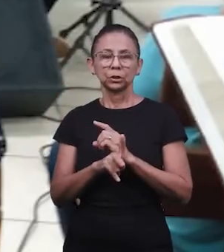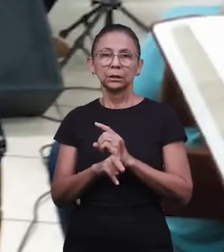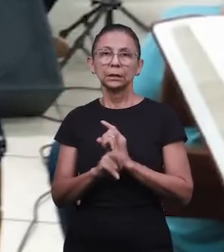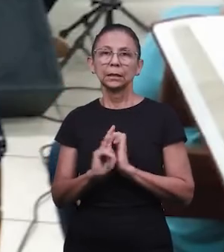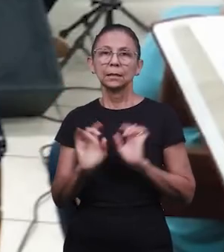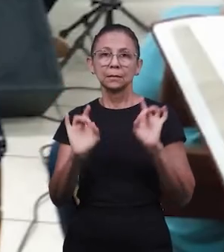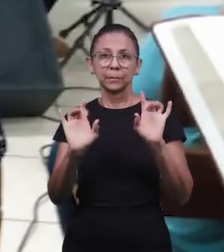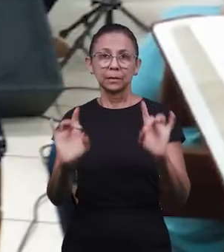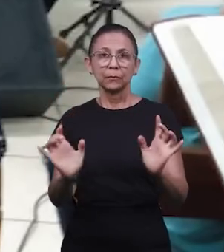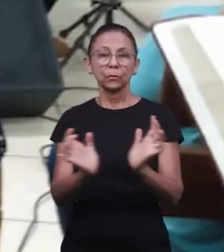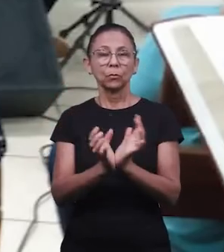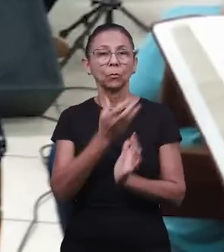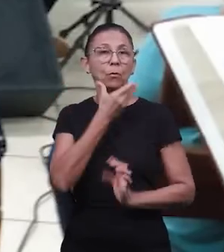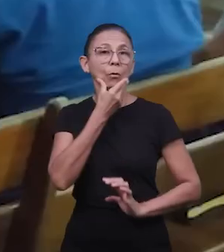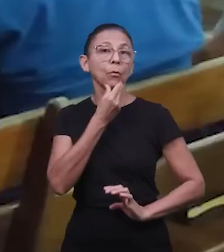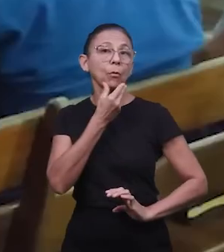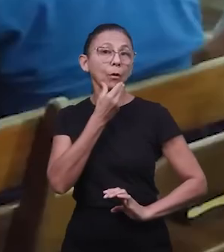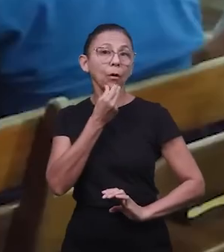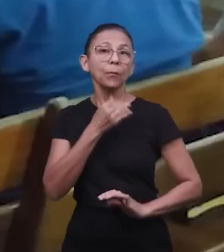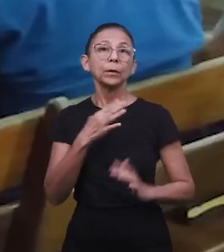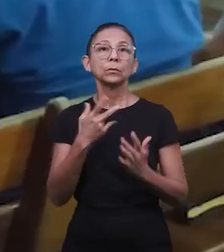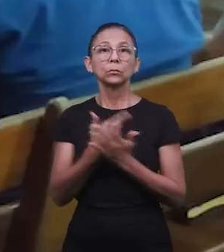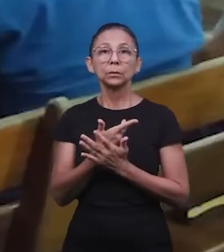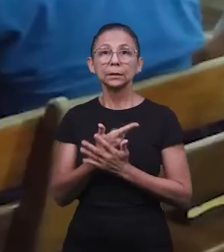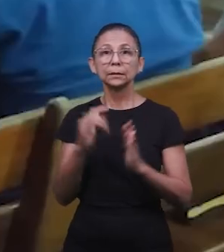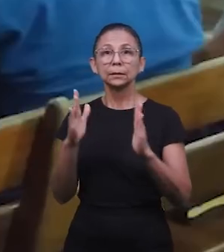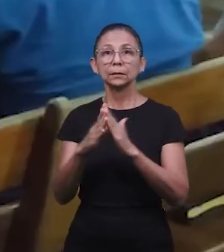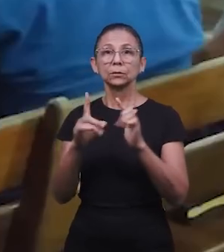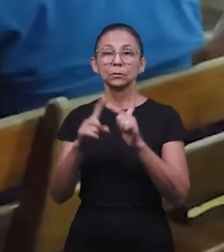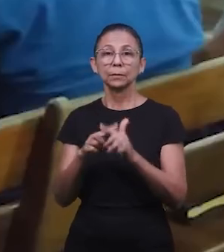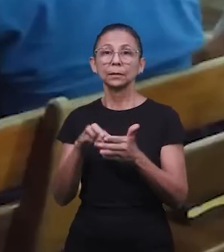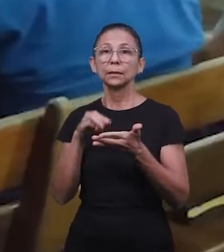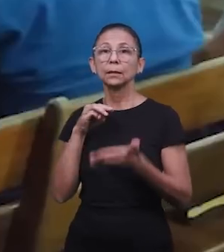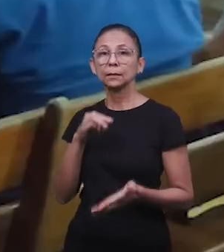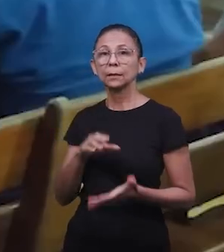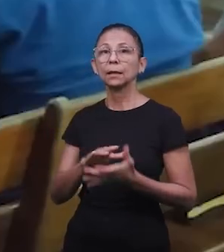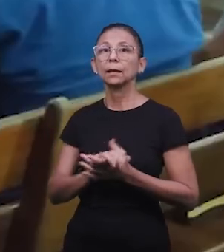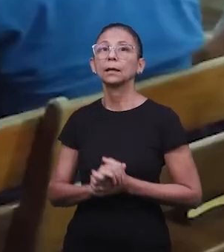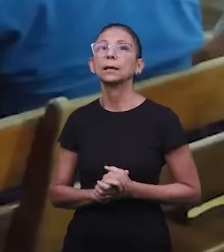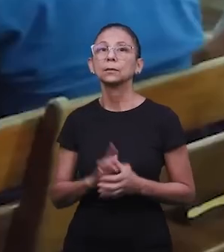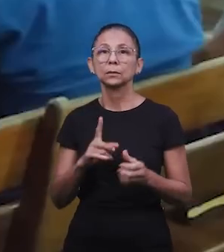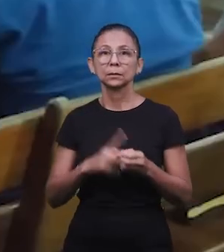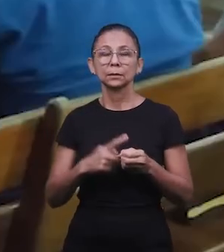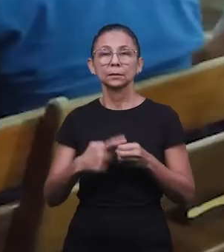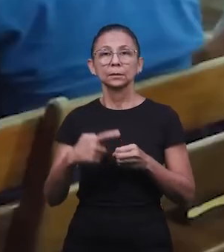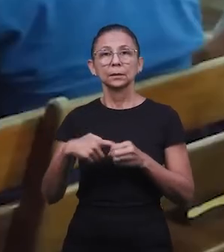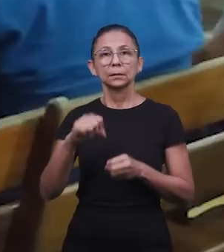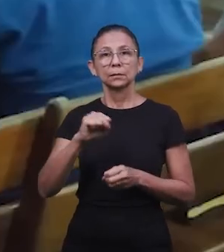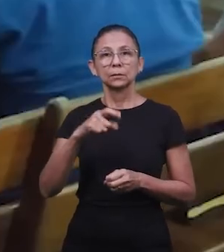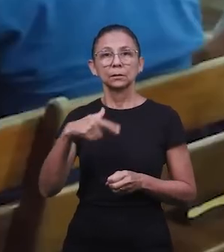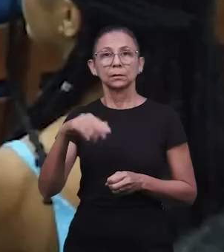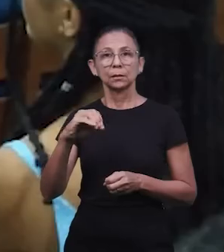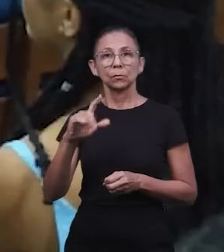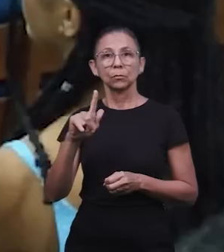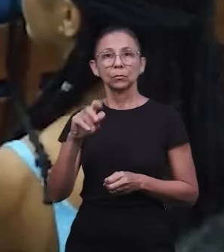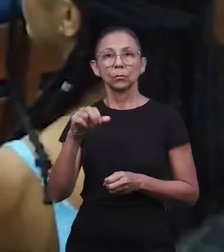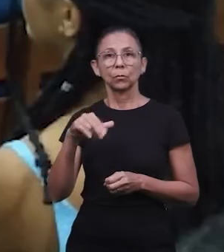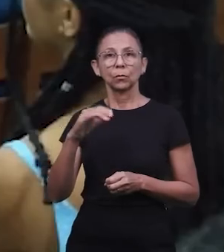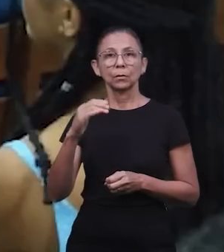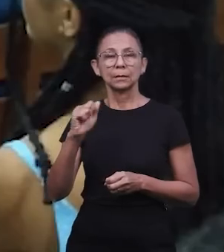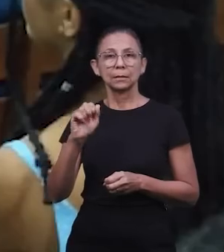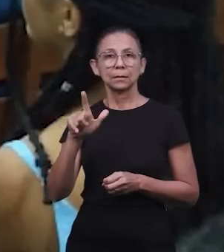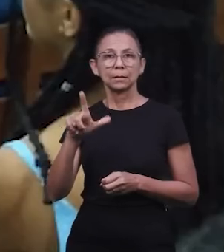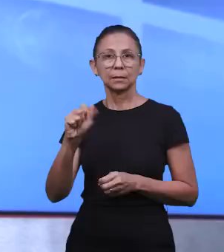Cristã Maranata. E também foi realizada na Igreja Cristã Maranata de Mutondo, ali na cidade de São Gonçalo, no estado do Rio